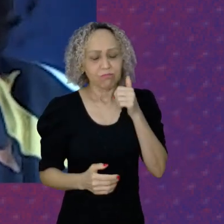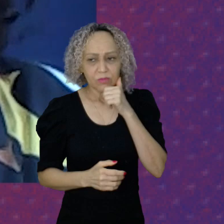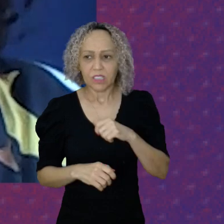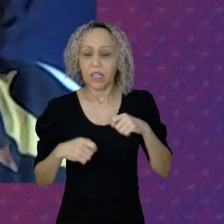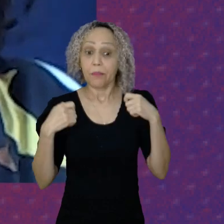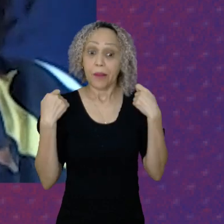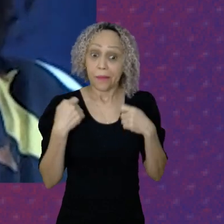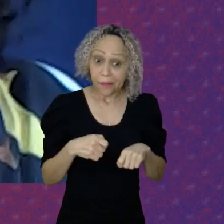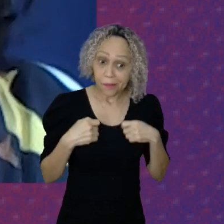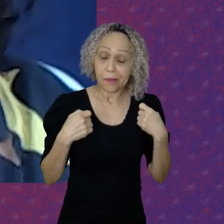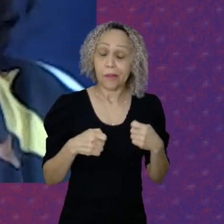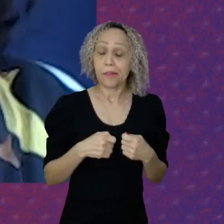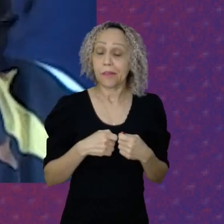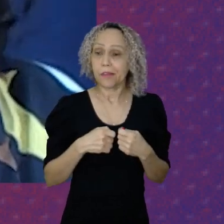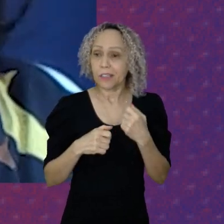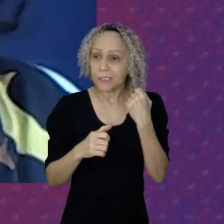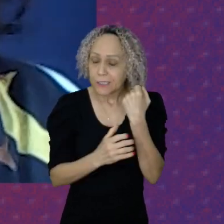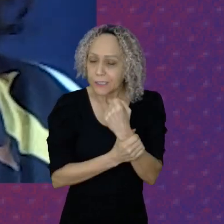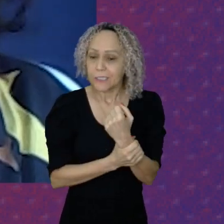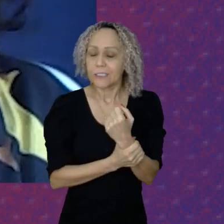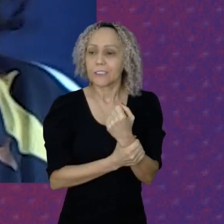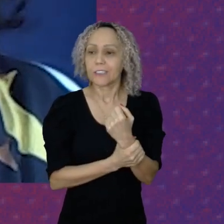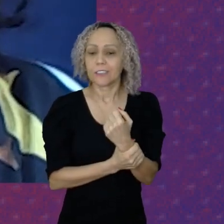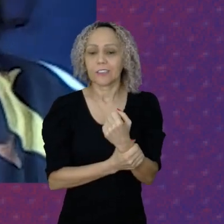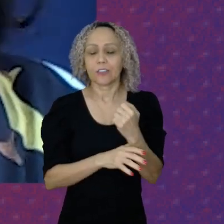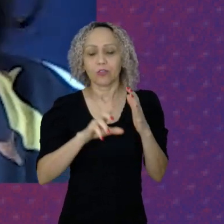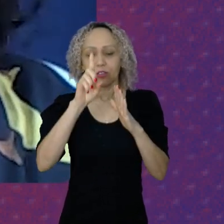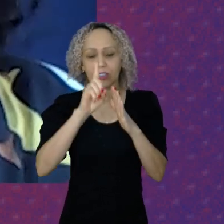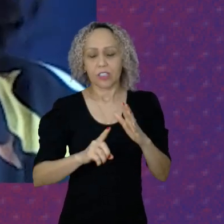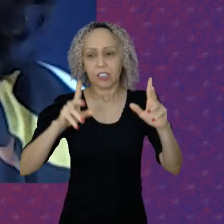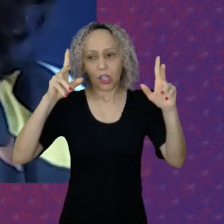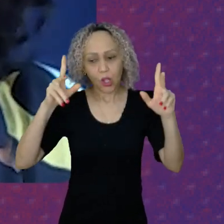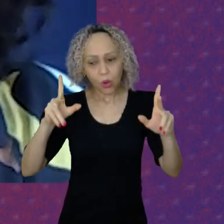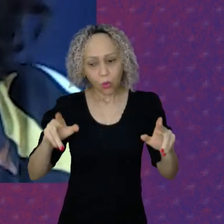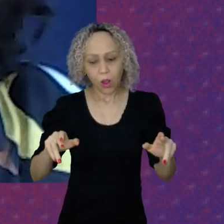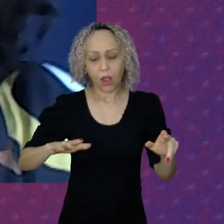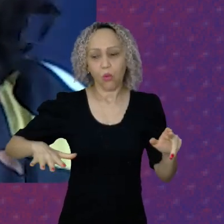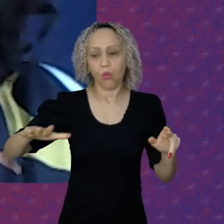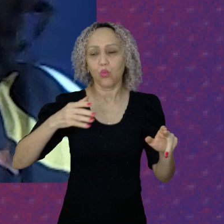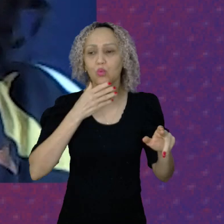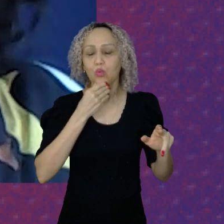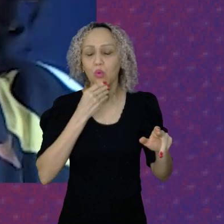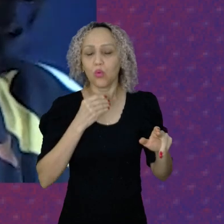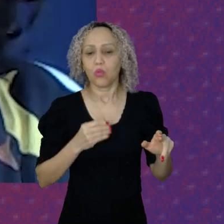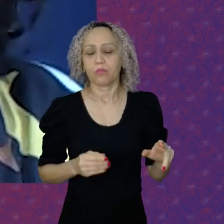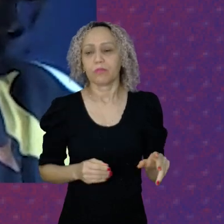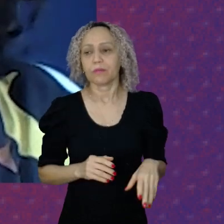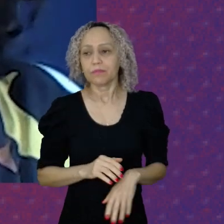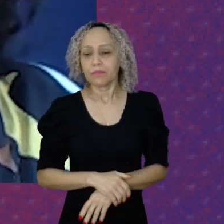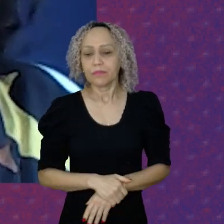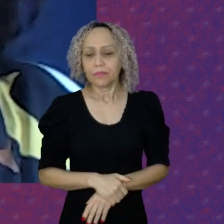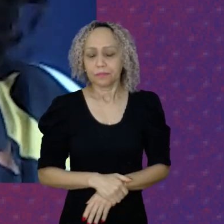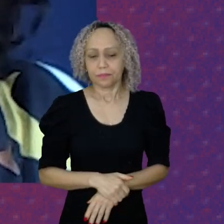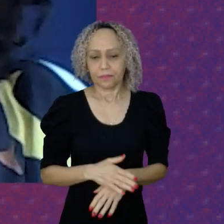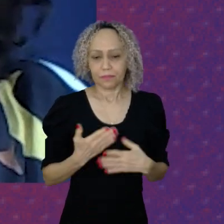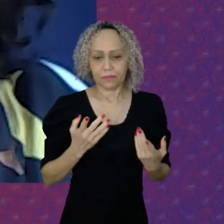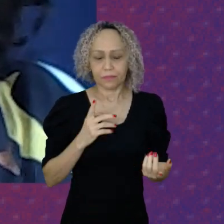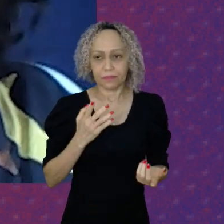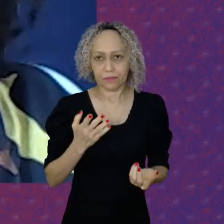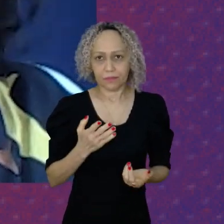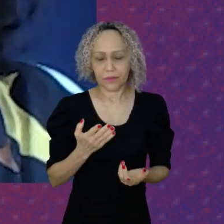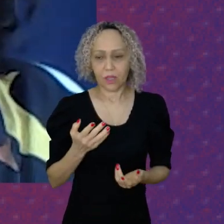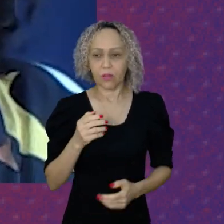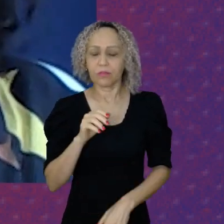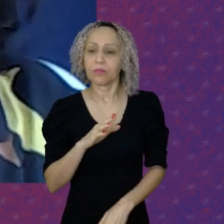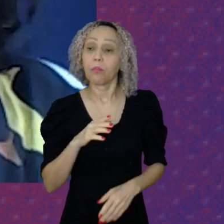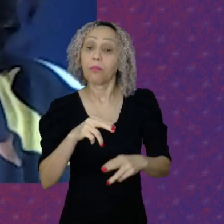ter a garantia dos mesmos direitos. E foi nesse sentido que, no dia 8 de